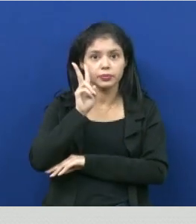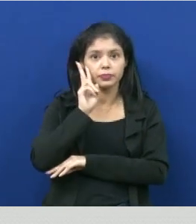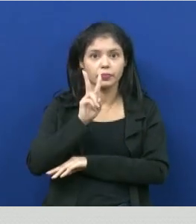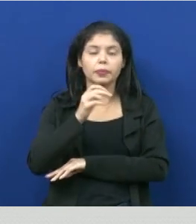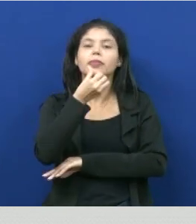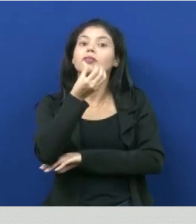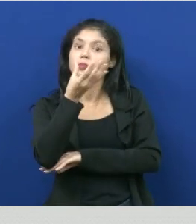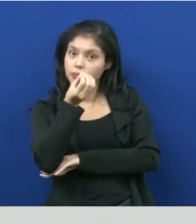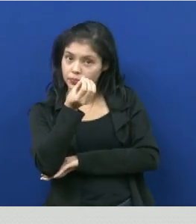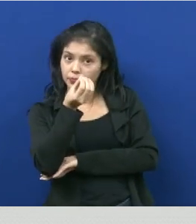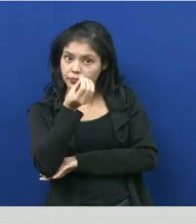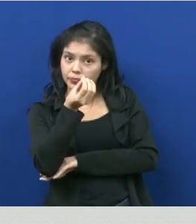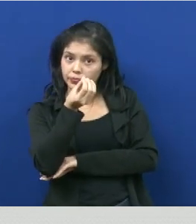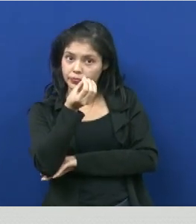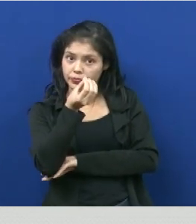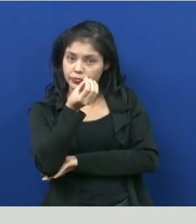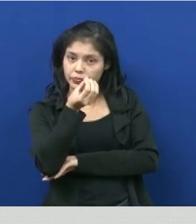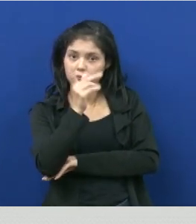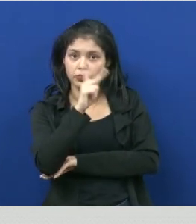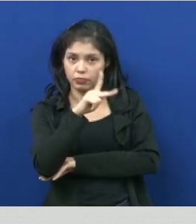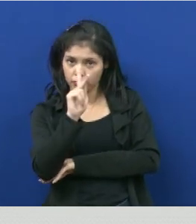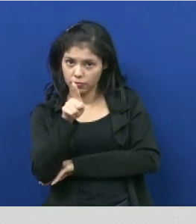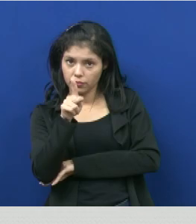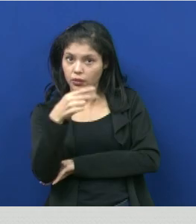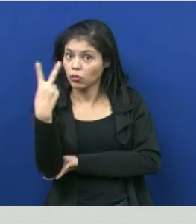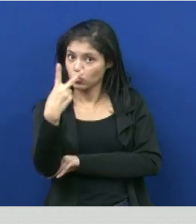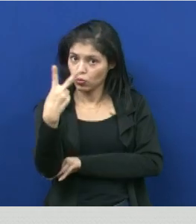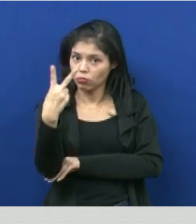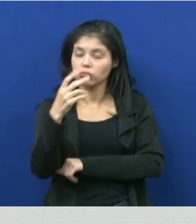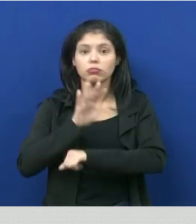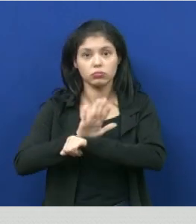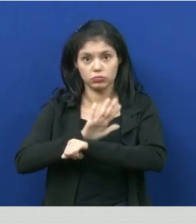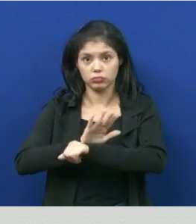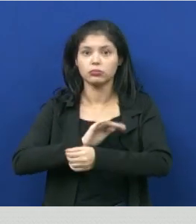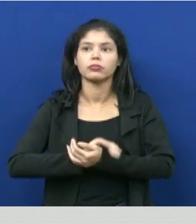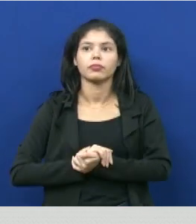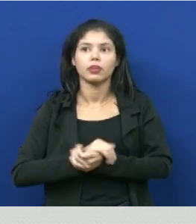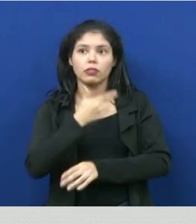eram 16 professores e 2 auxiliares, então